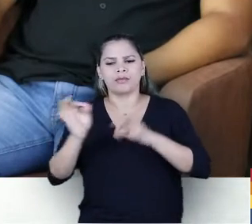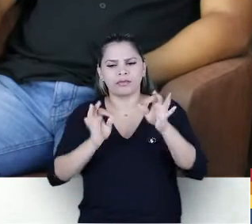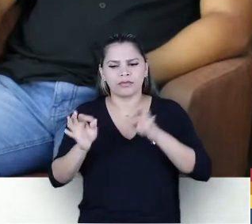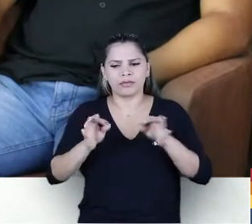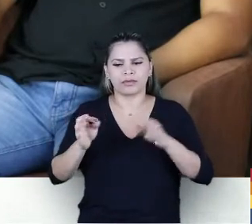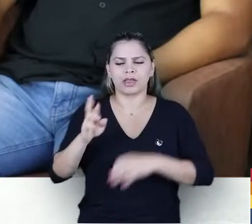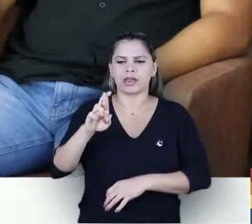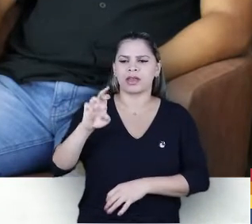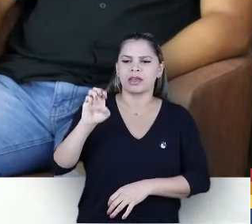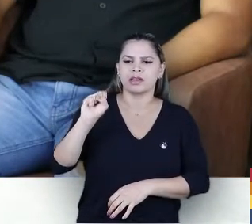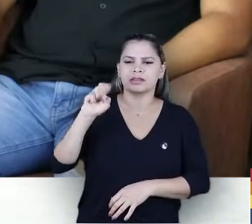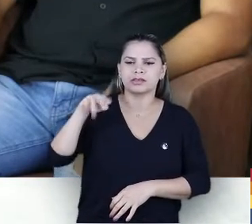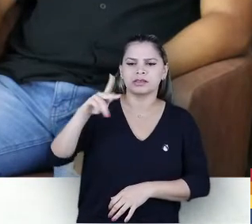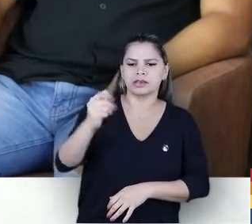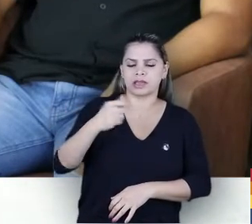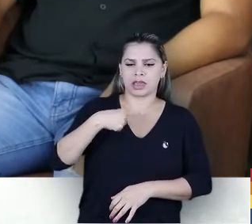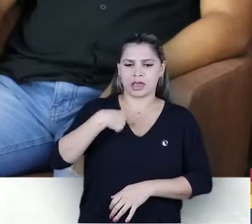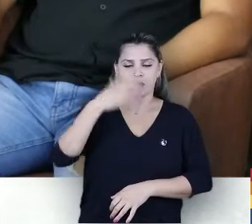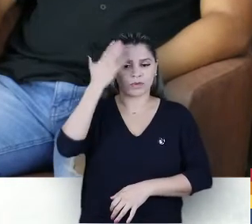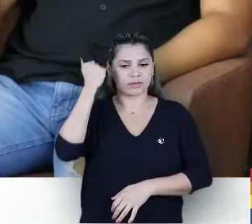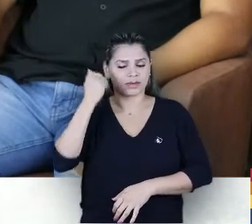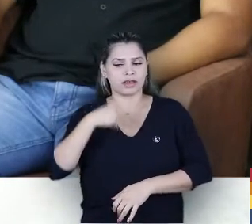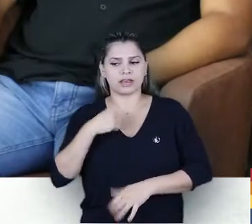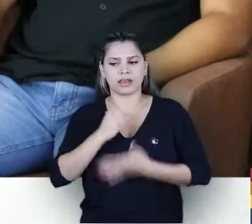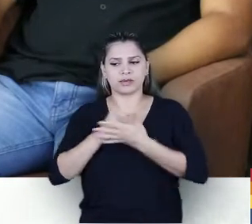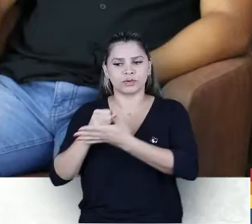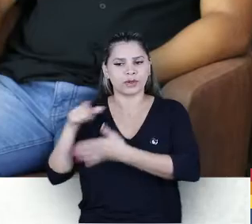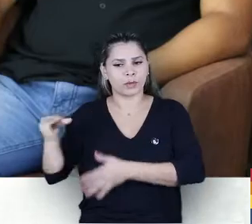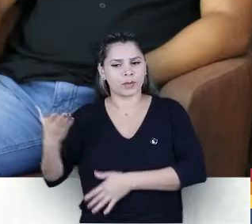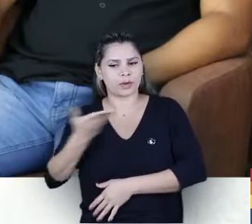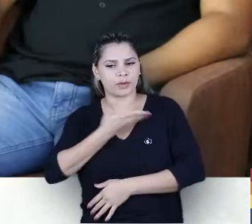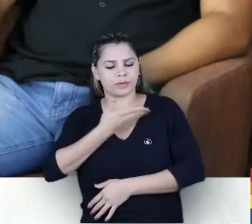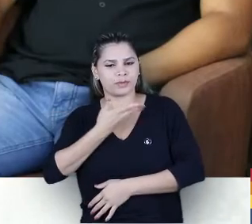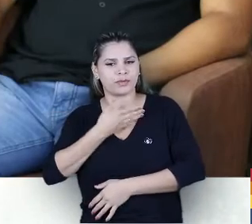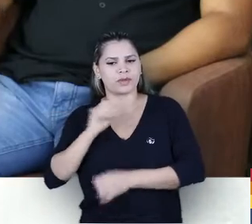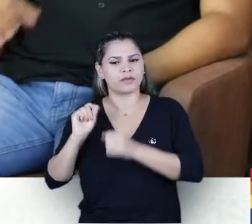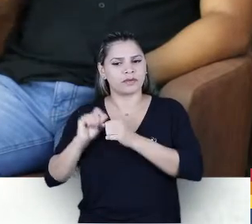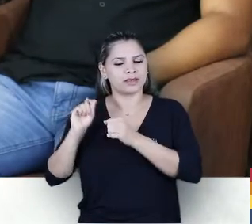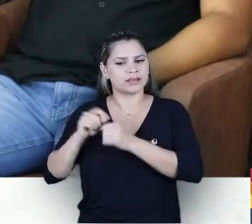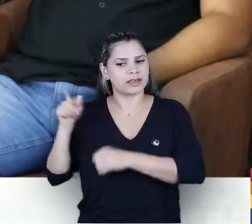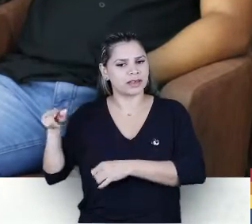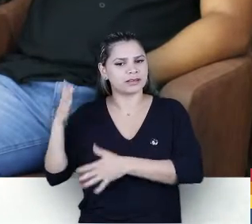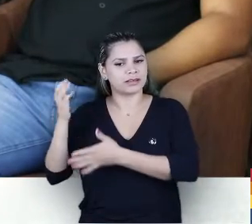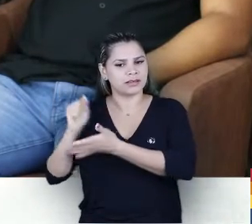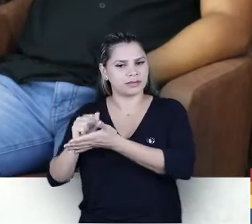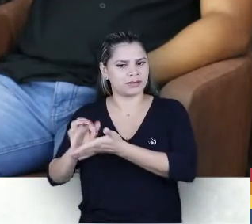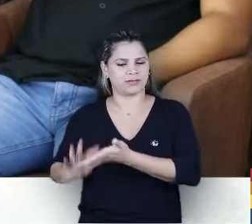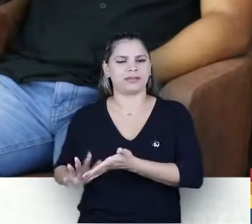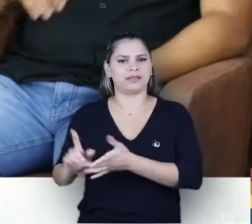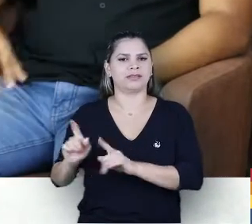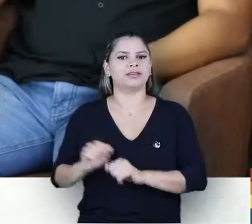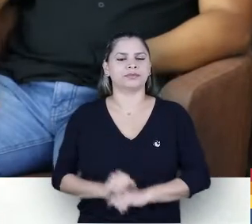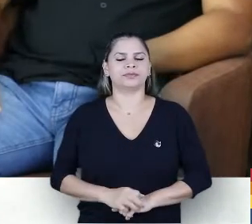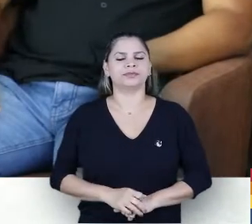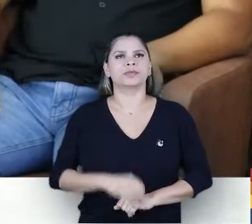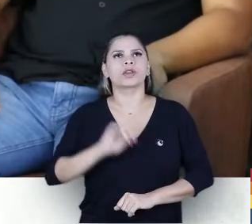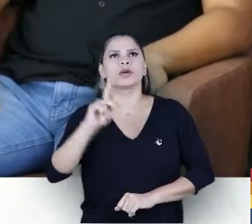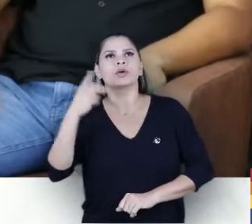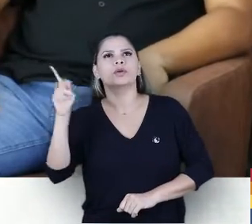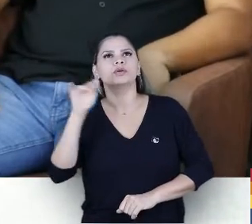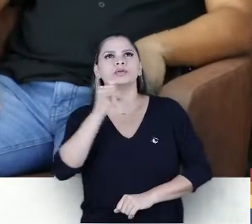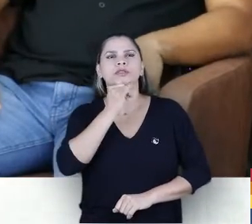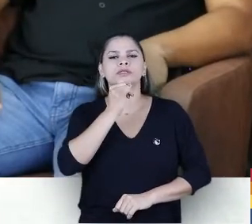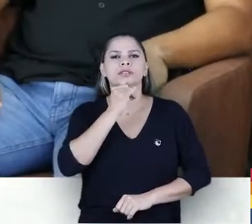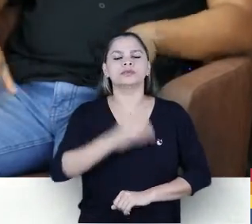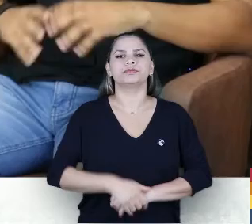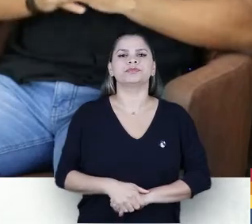né? Por que eu não posso ali abrir no meu planejamento um espacinho para trabalhar a resenha, já que eu tenho esse domínio, e ajudar